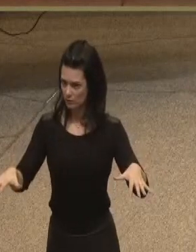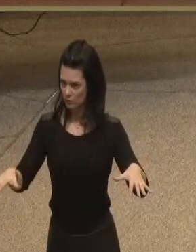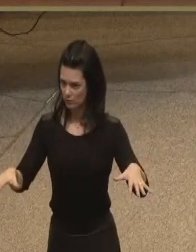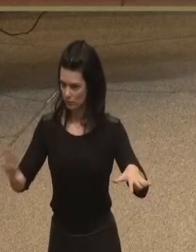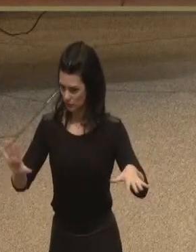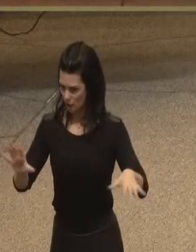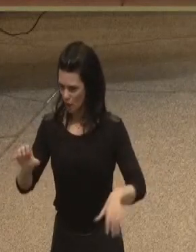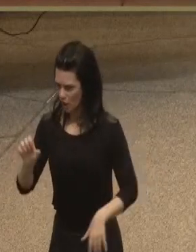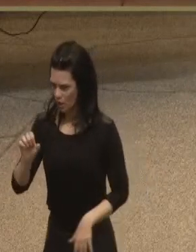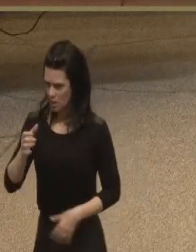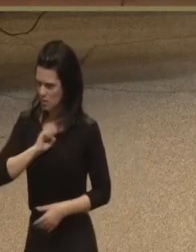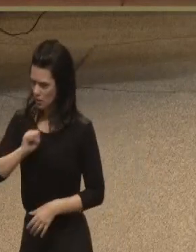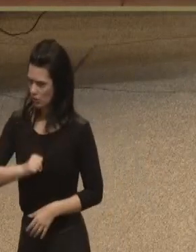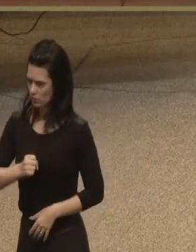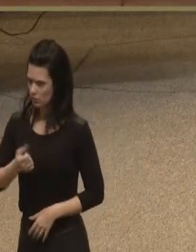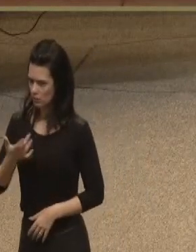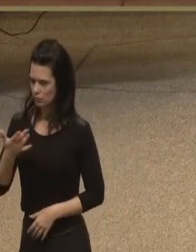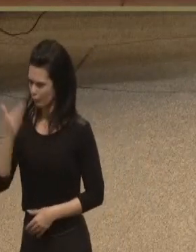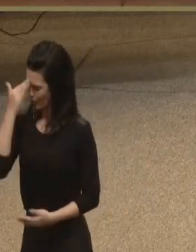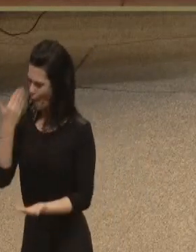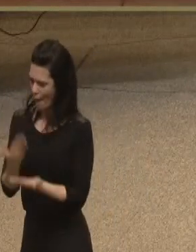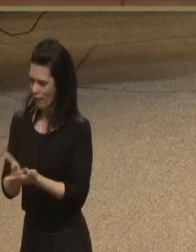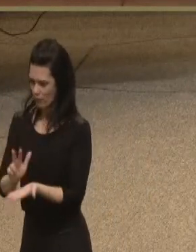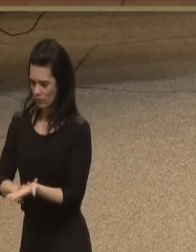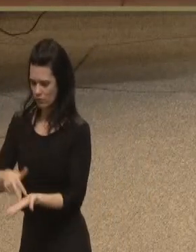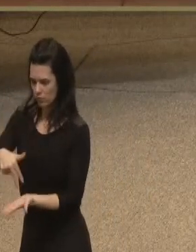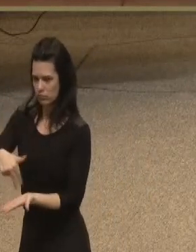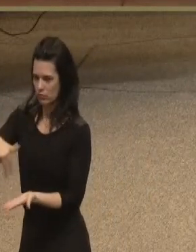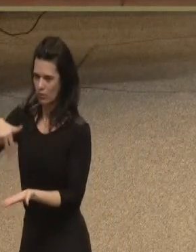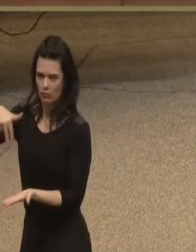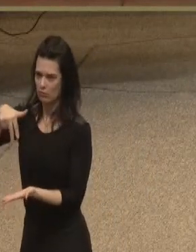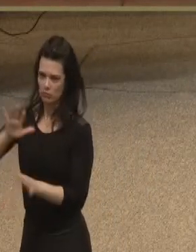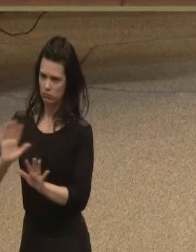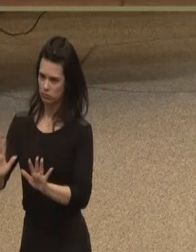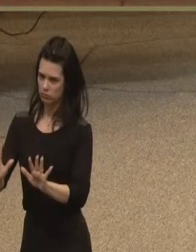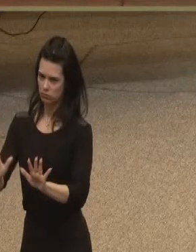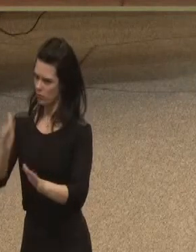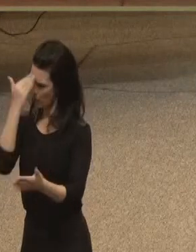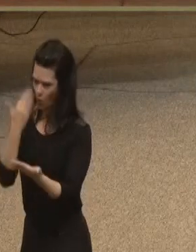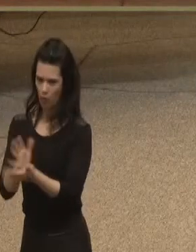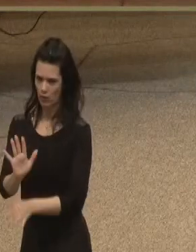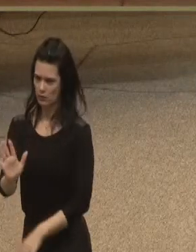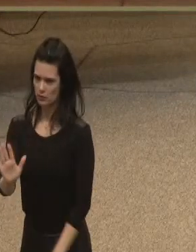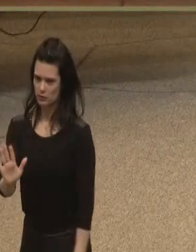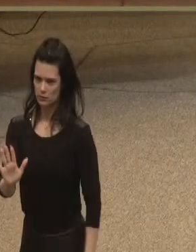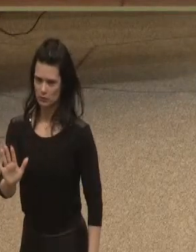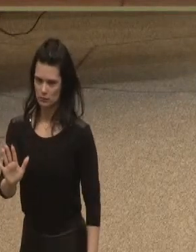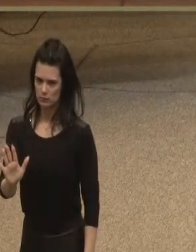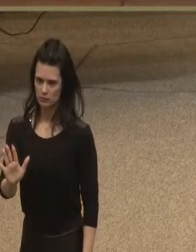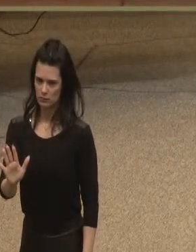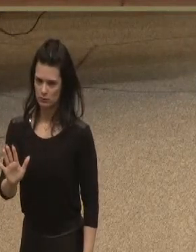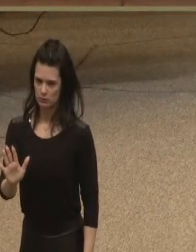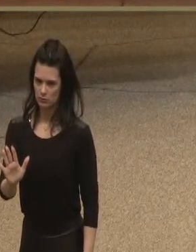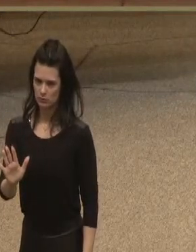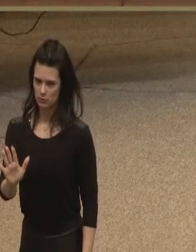do corpo. Saduceus não acreditavam na imortalidade da